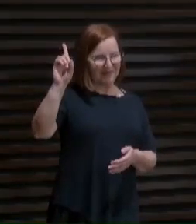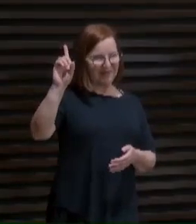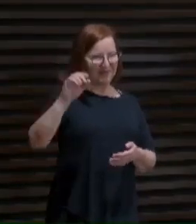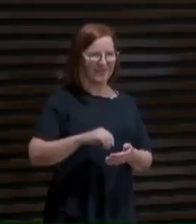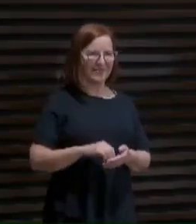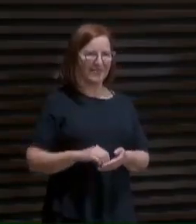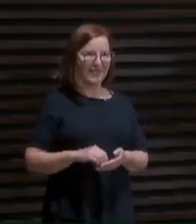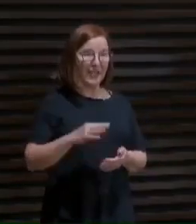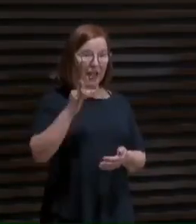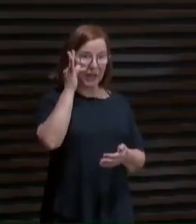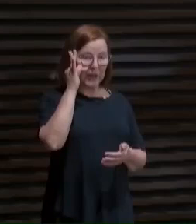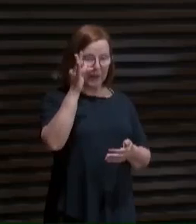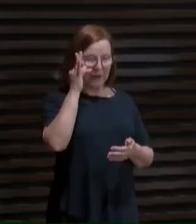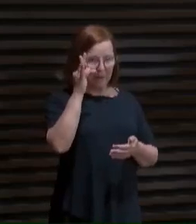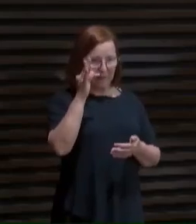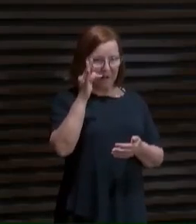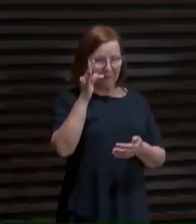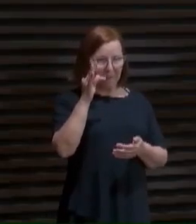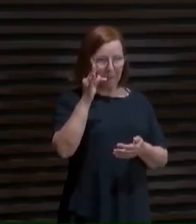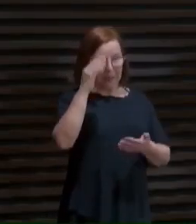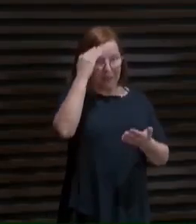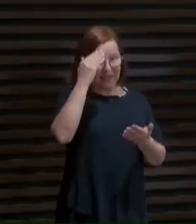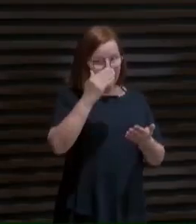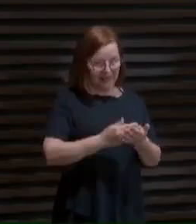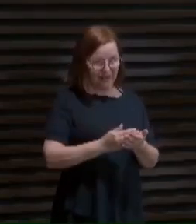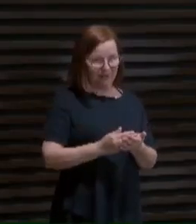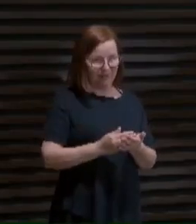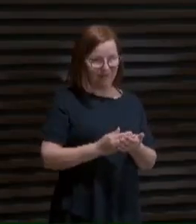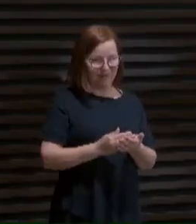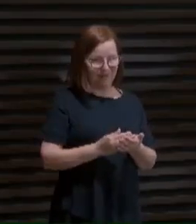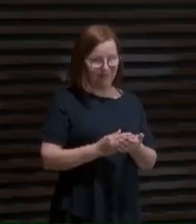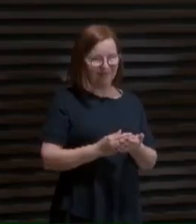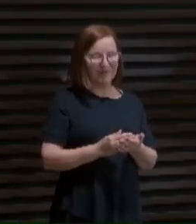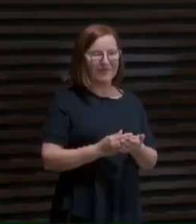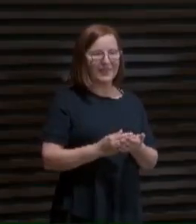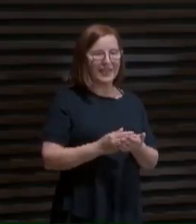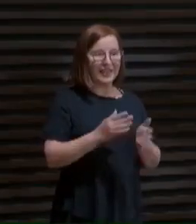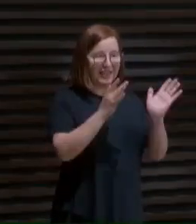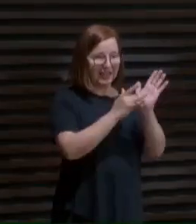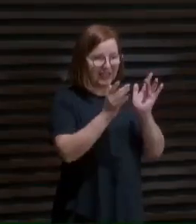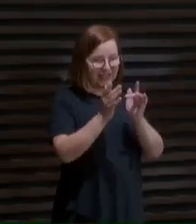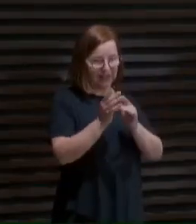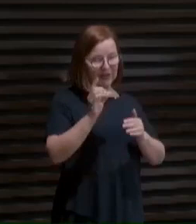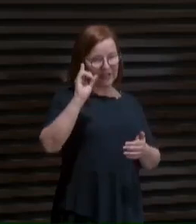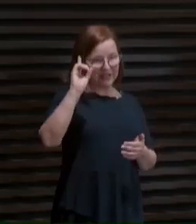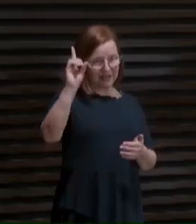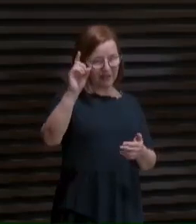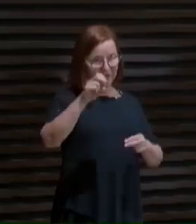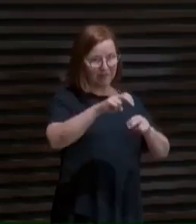Ele reconheceu a divindade que não via pelas feridas que